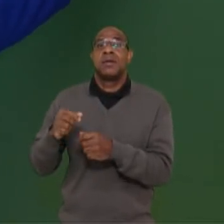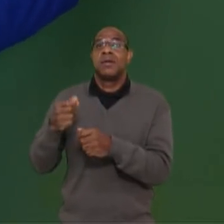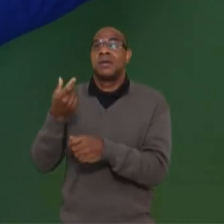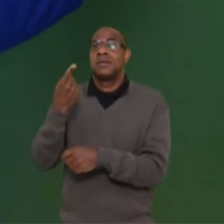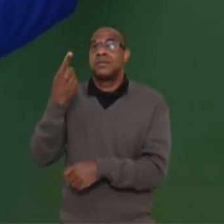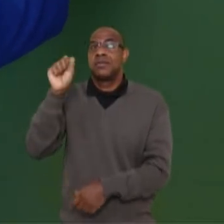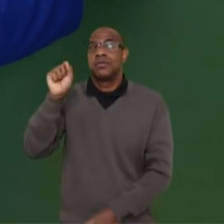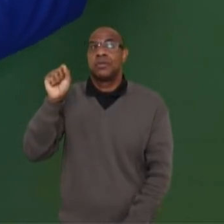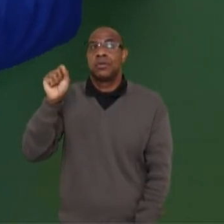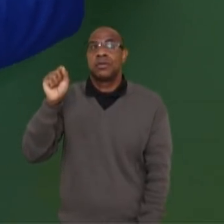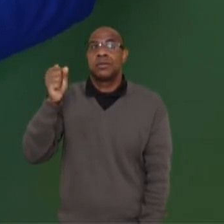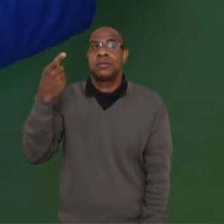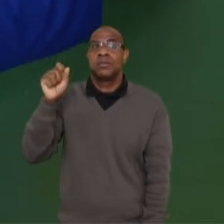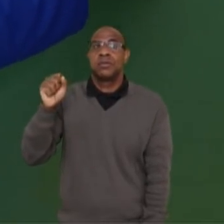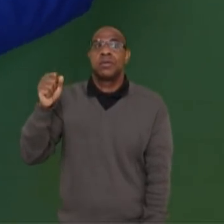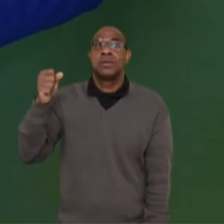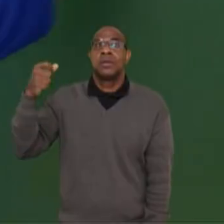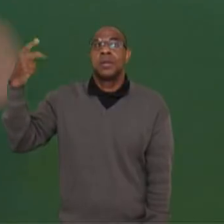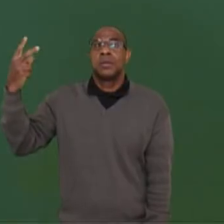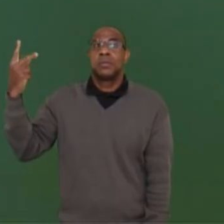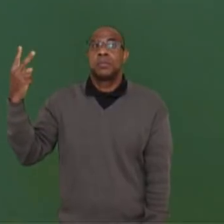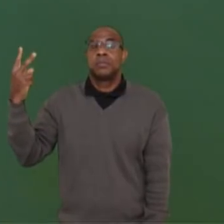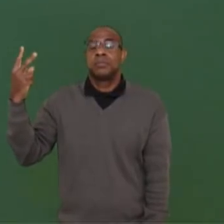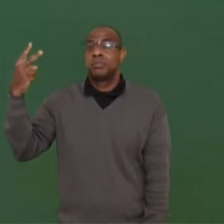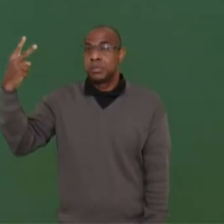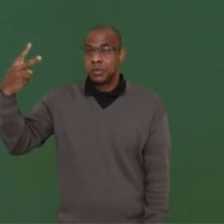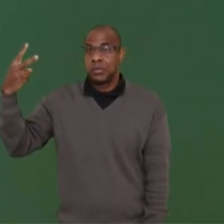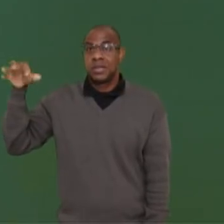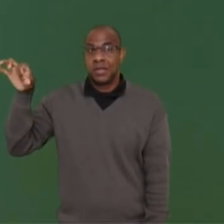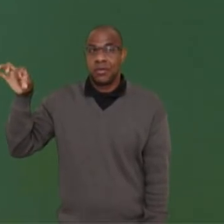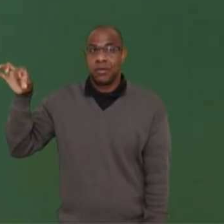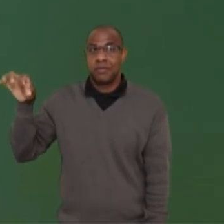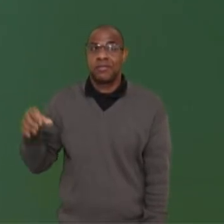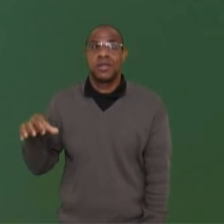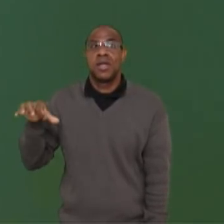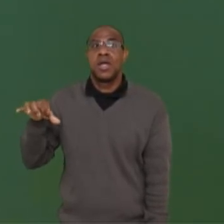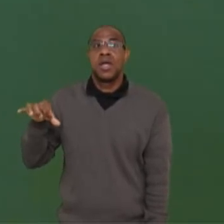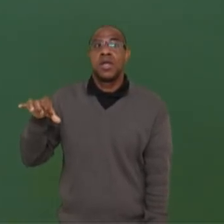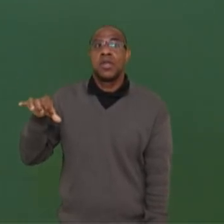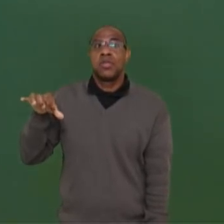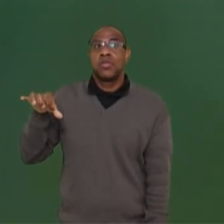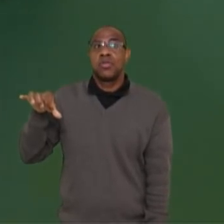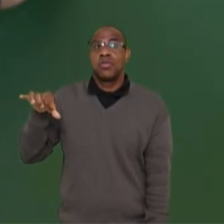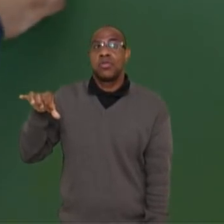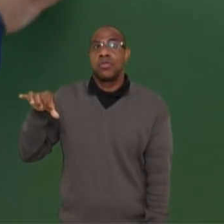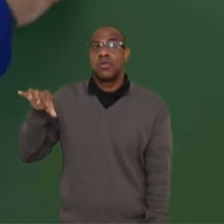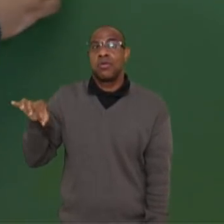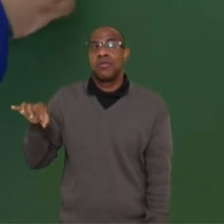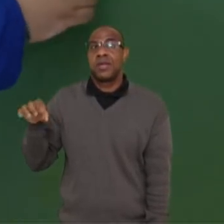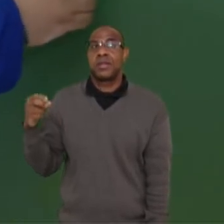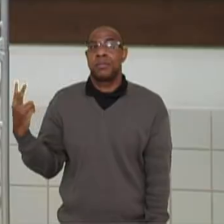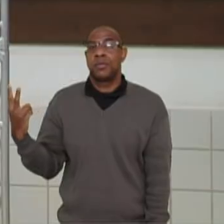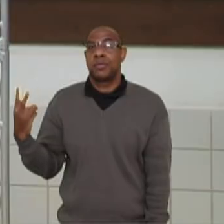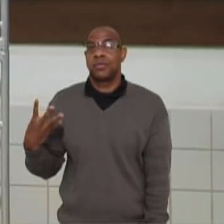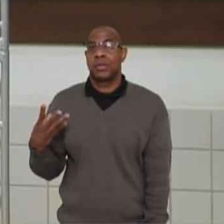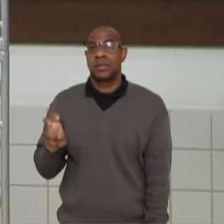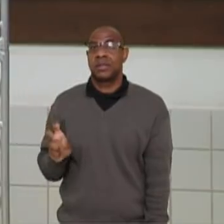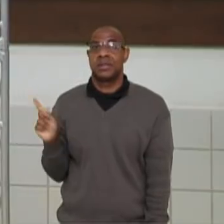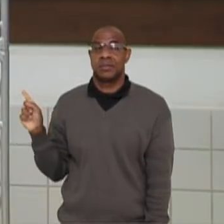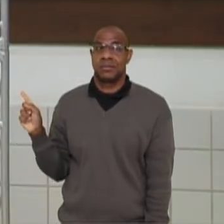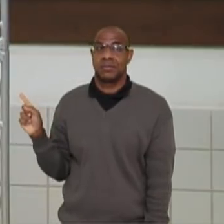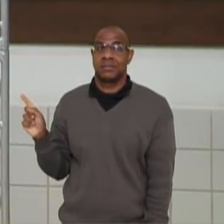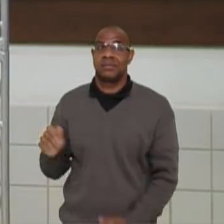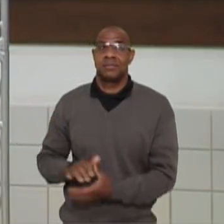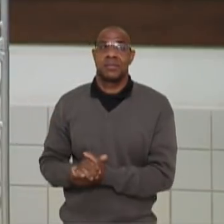9, 90 por 2 dá 45. Agora eu vou simplificar tudo por 9. 9 por 9 dá 1